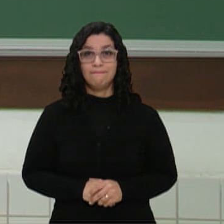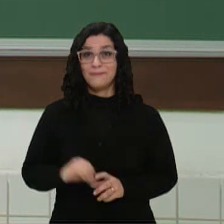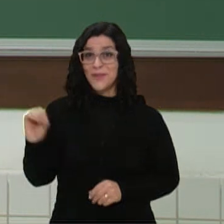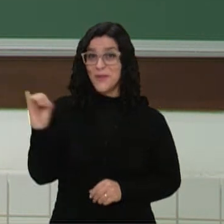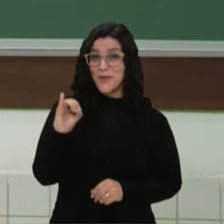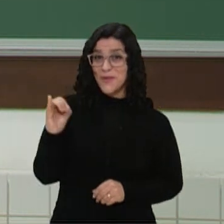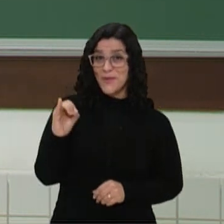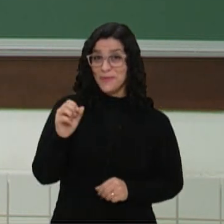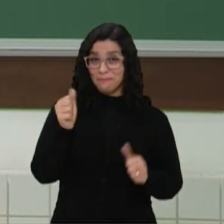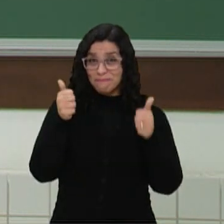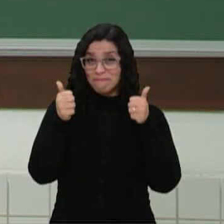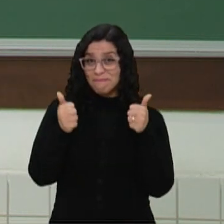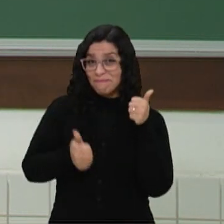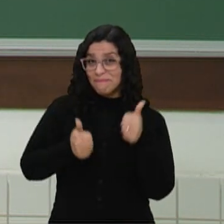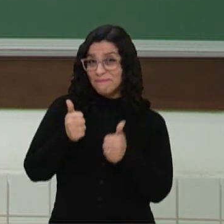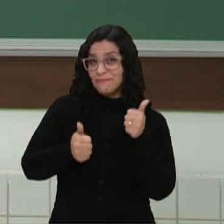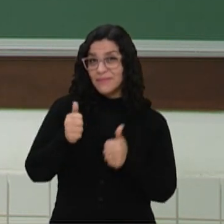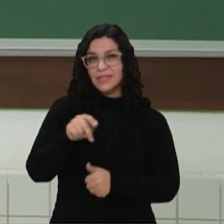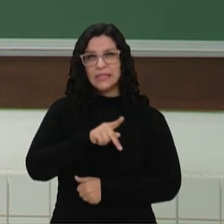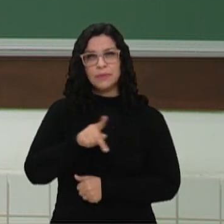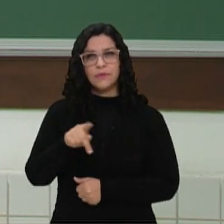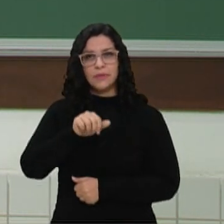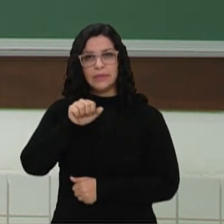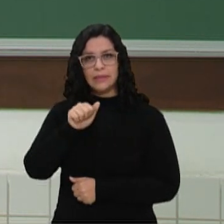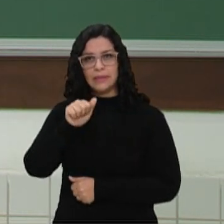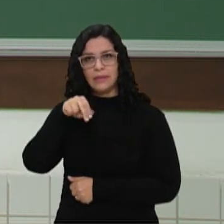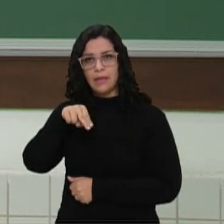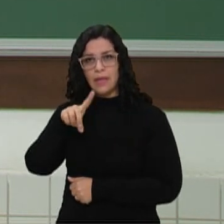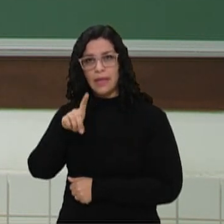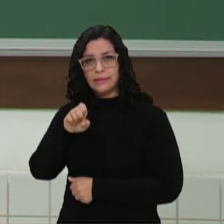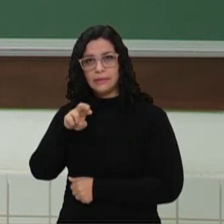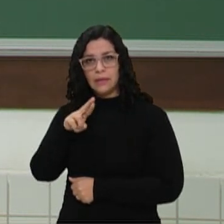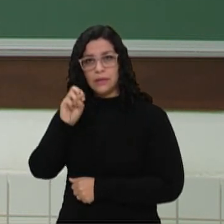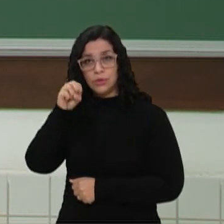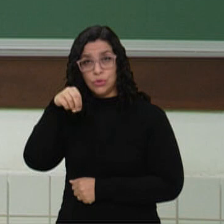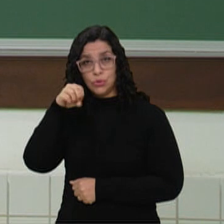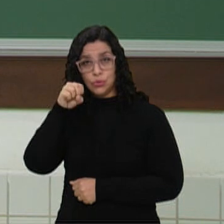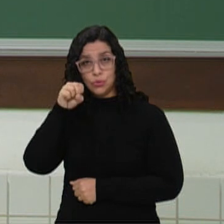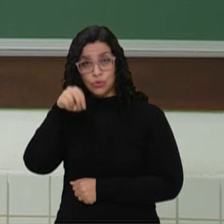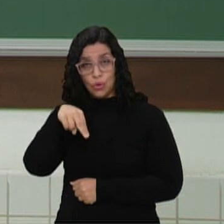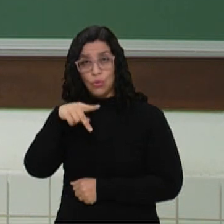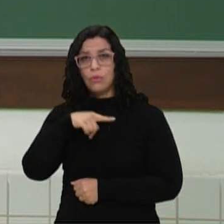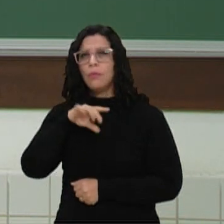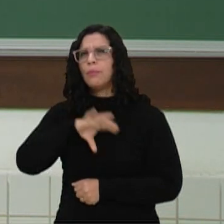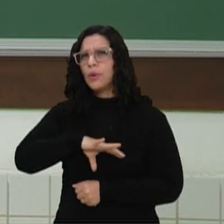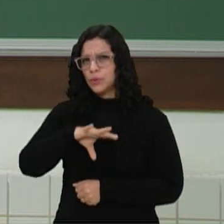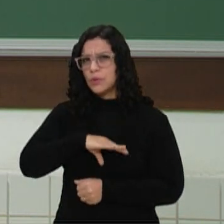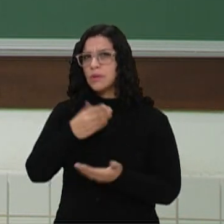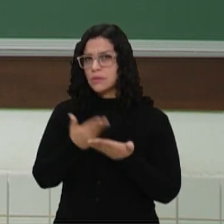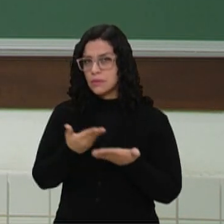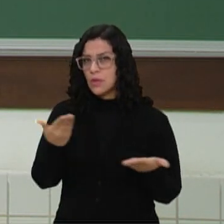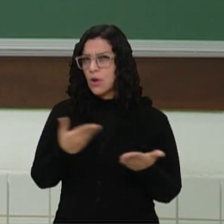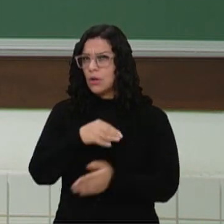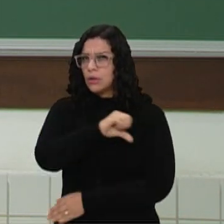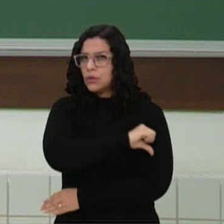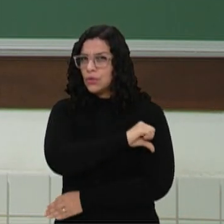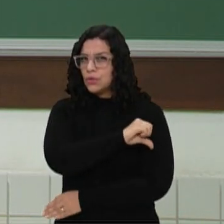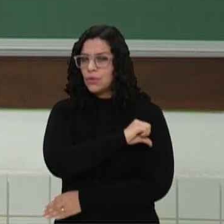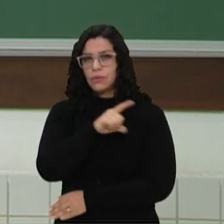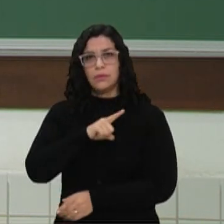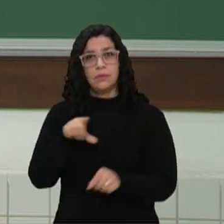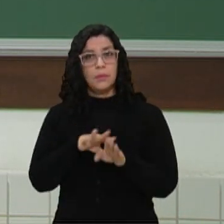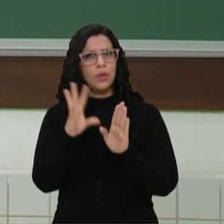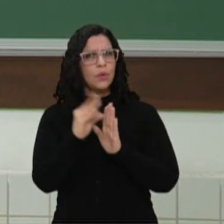Fala galera, beleza? Eu sou o professor Anderson Boganica, estamos começando mais uma aula de língua portuguesa do nono ano,